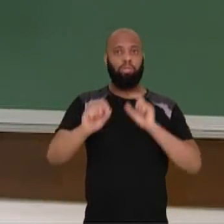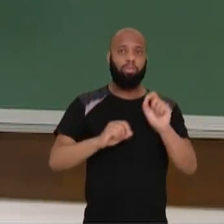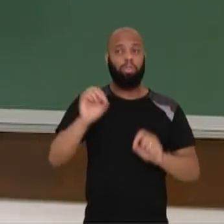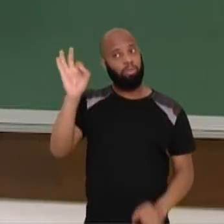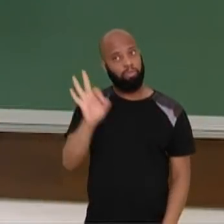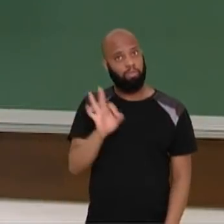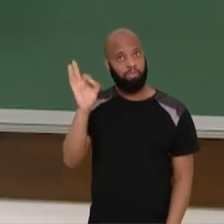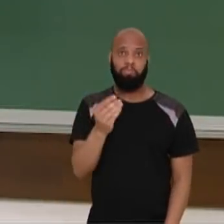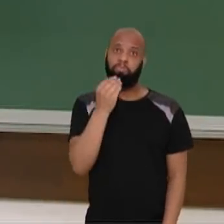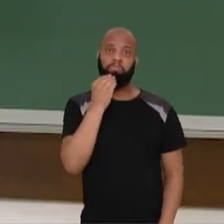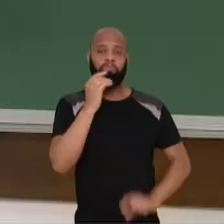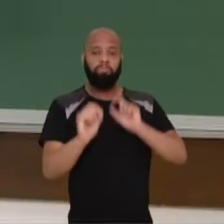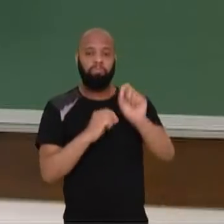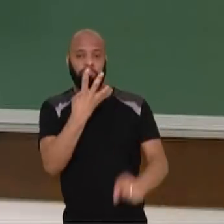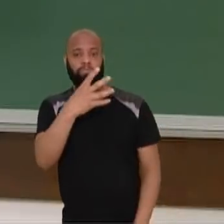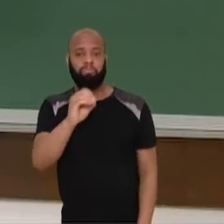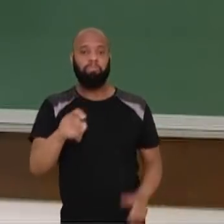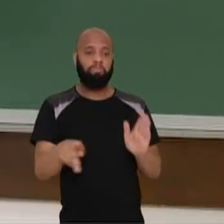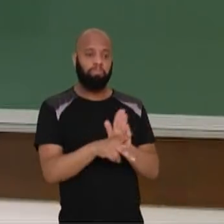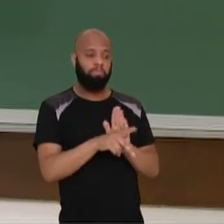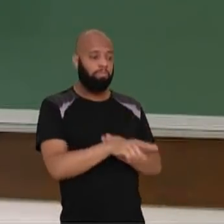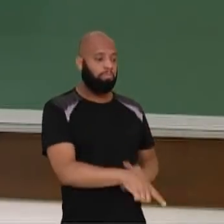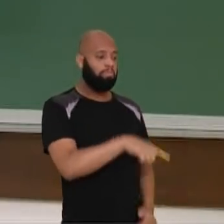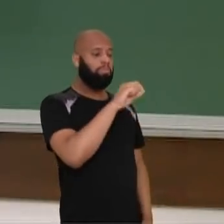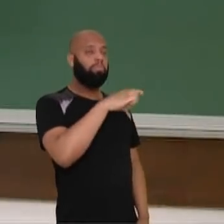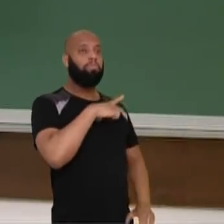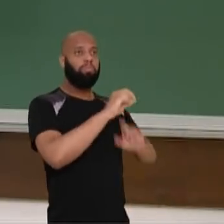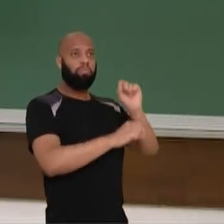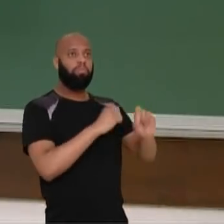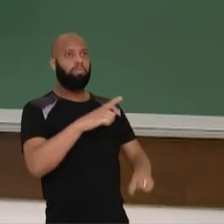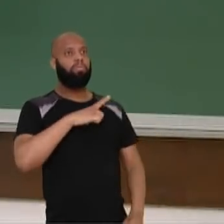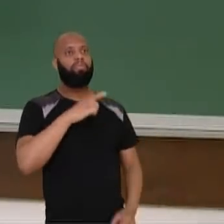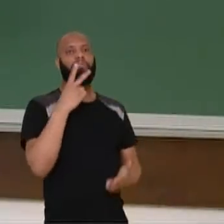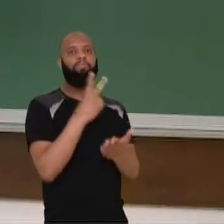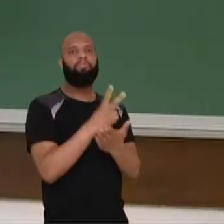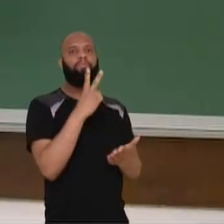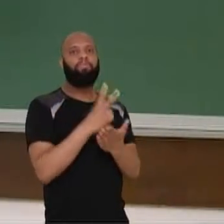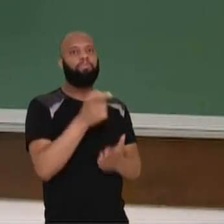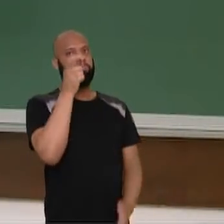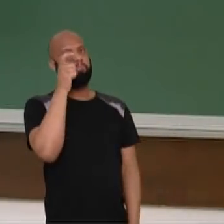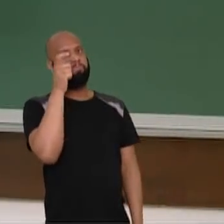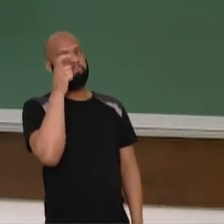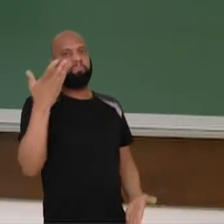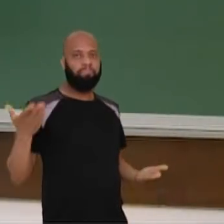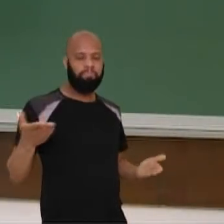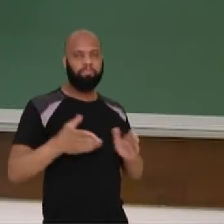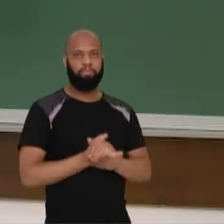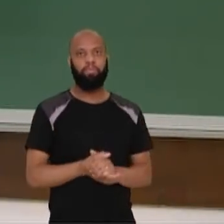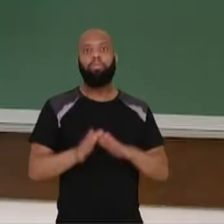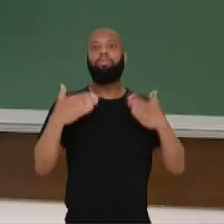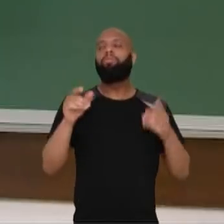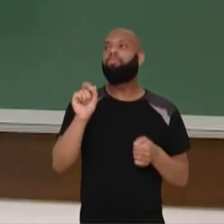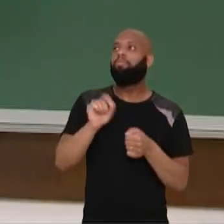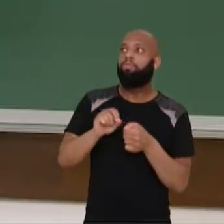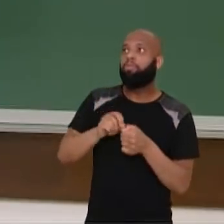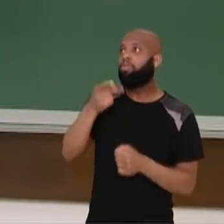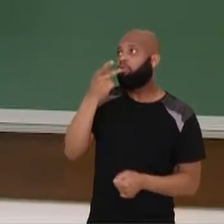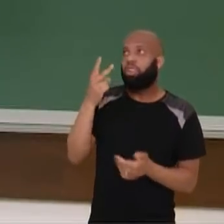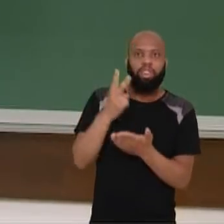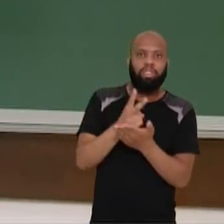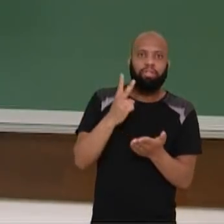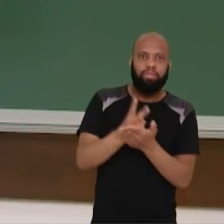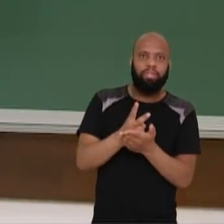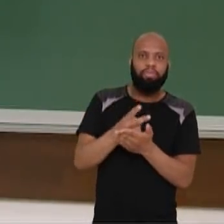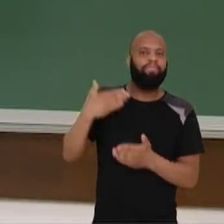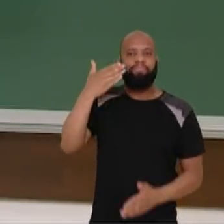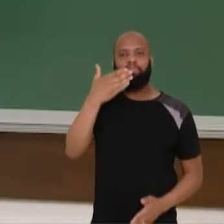a probabilidade de os 40 selecionados terem assistido a mesma. Aí eles vão falar da mesma